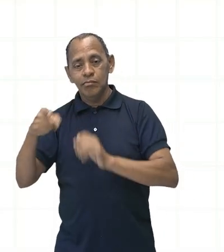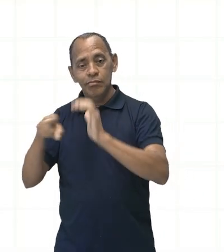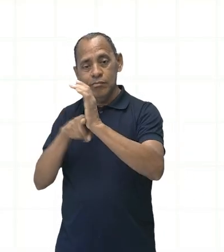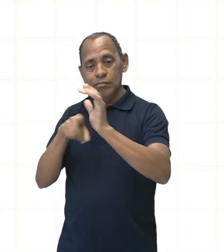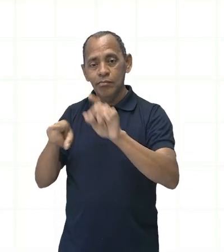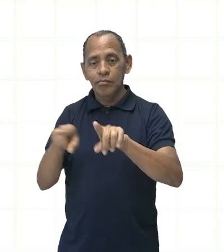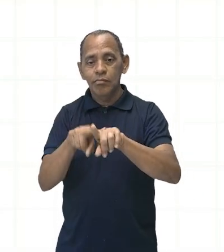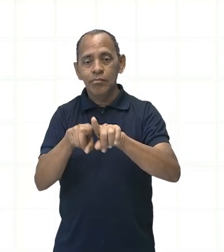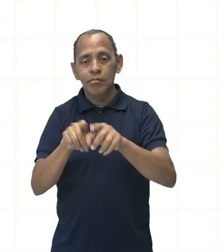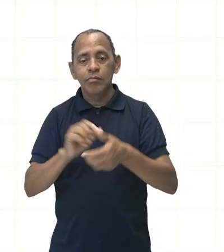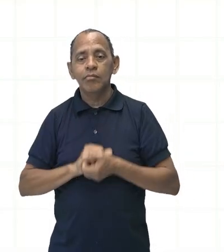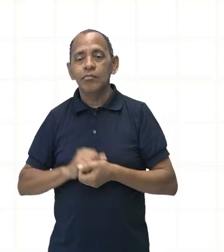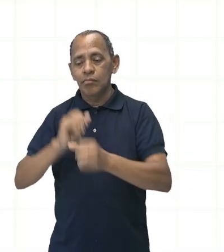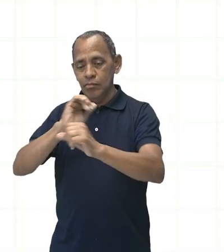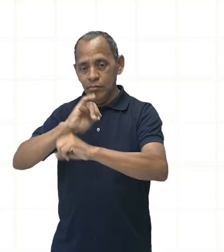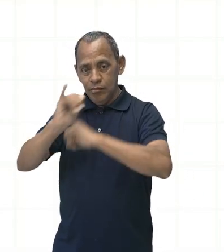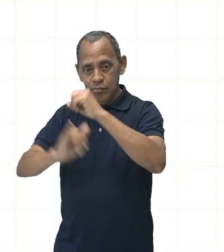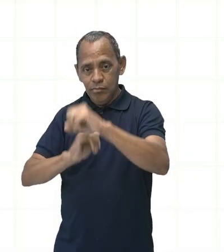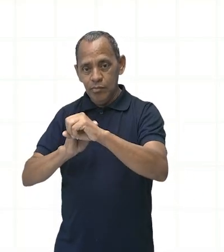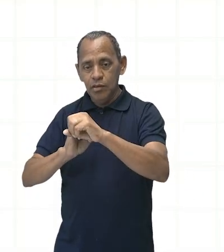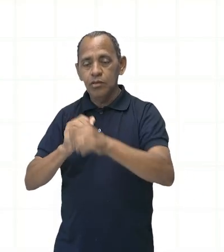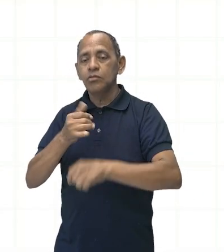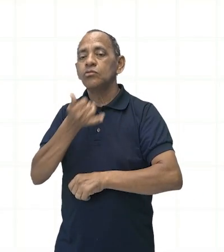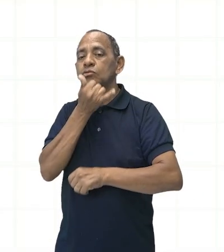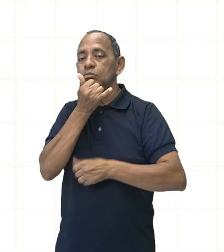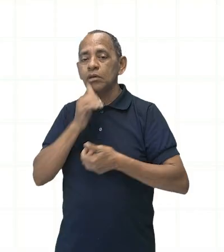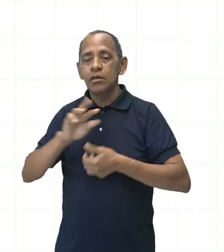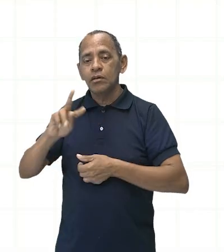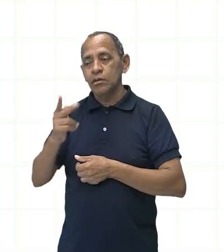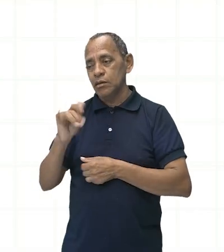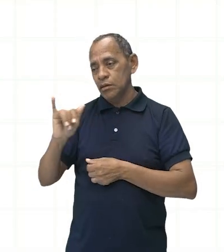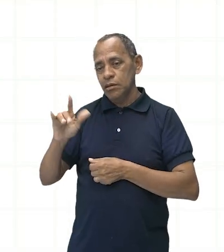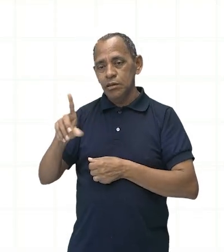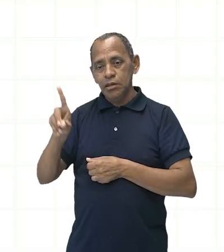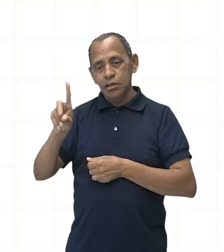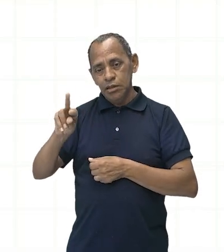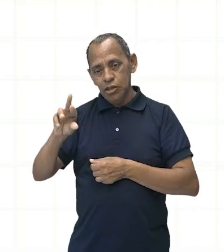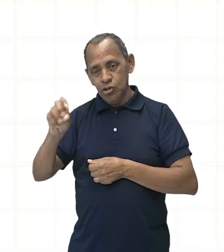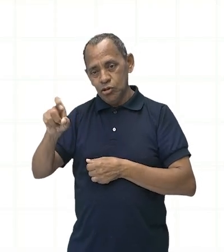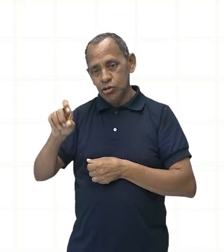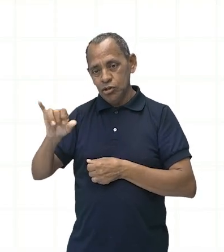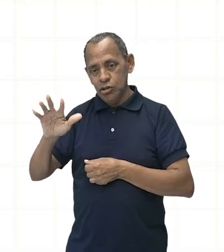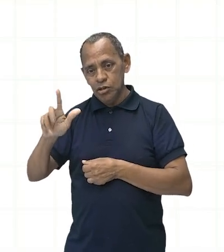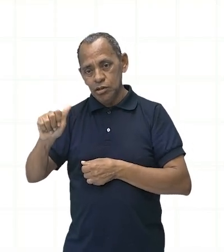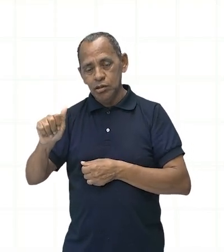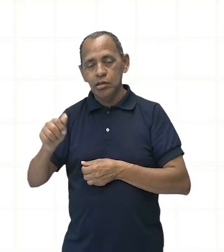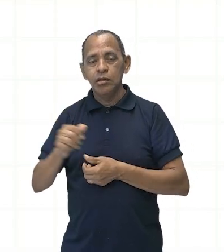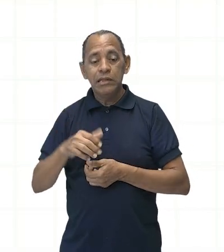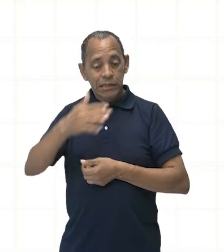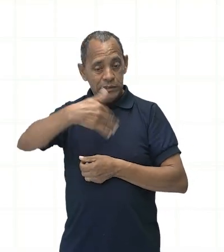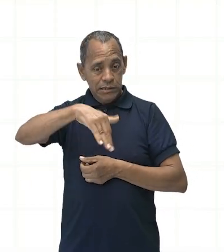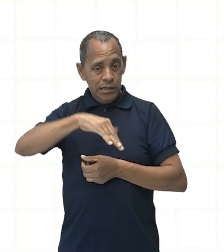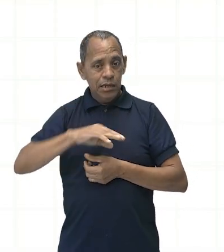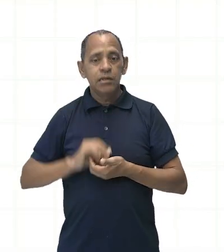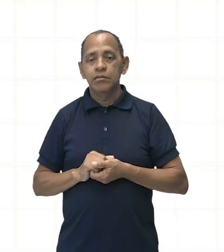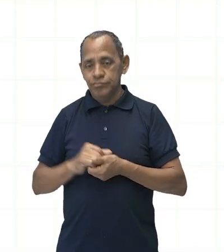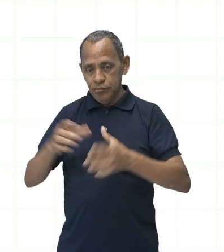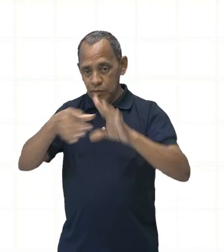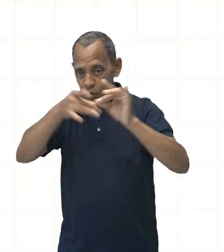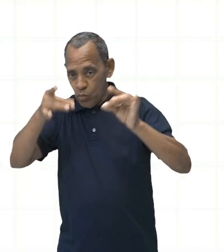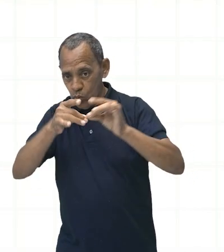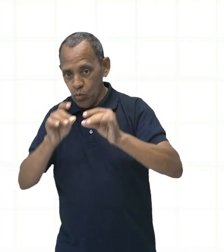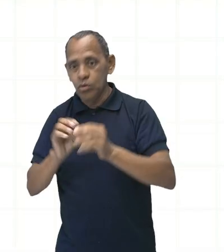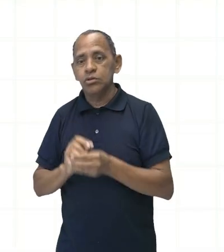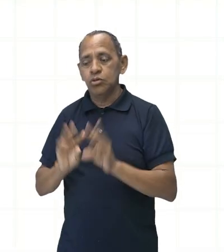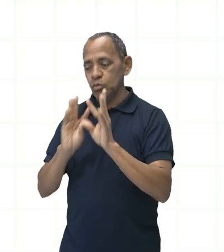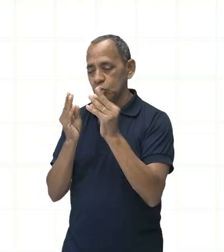é o radical hidroxila, caracterizando assim uma base, pois quando em meio aquoso uma substância libera